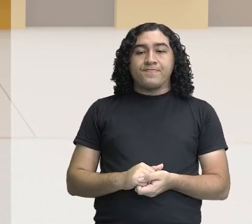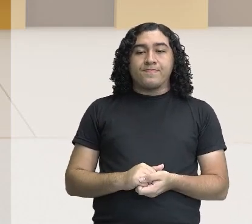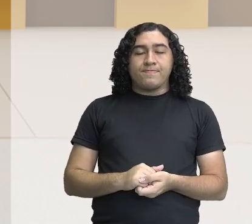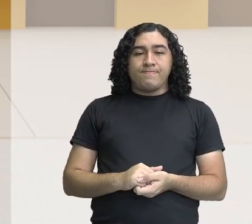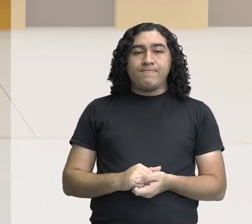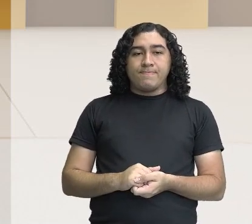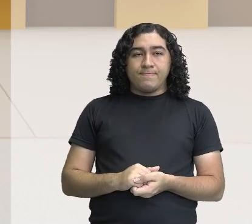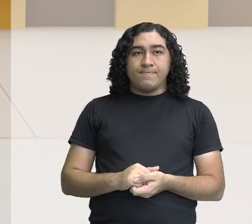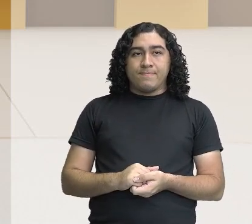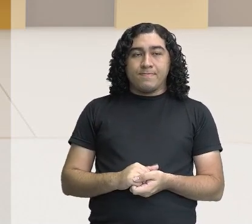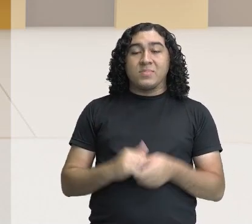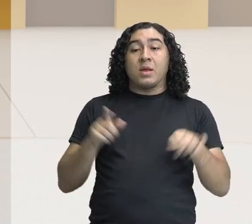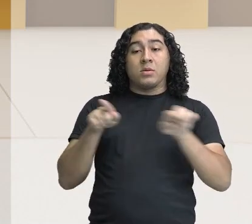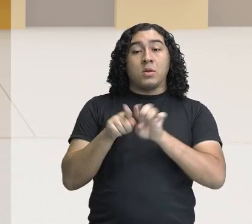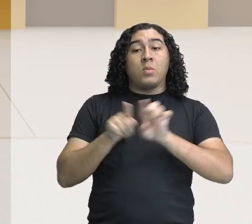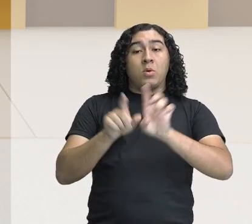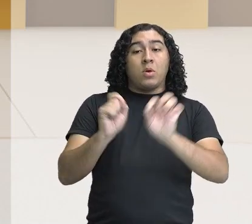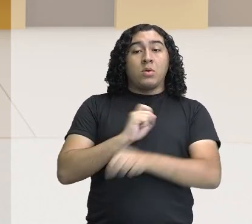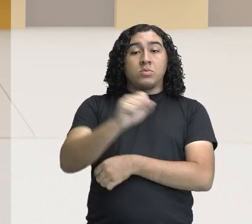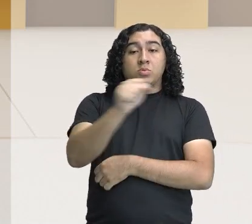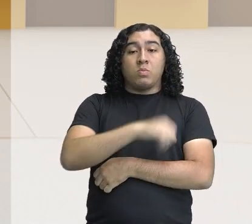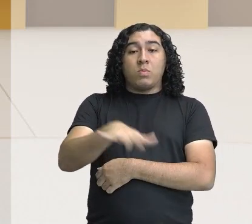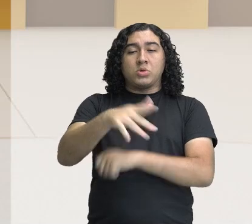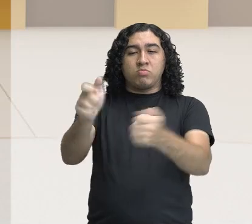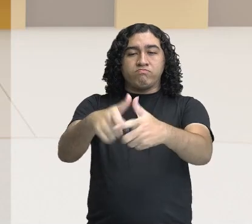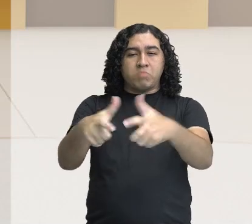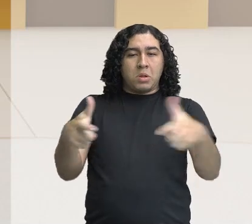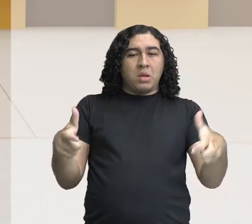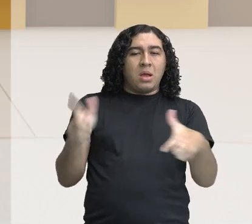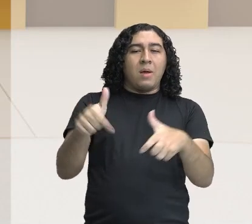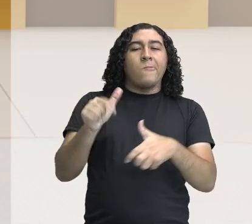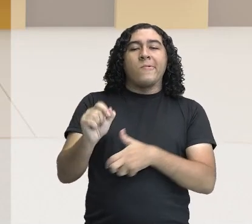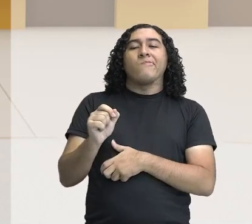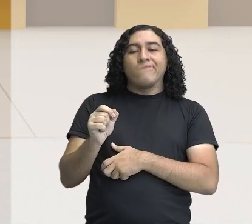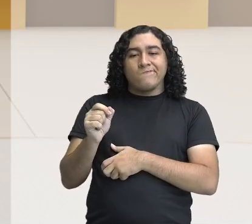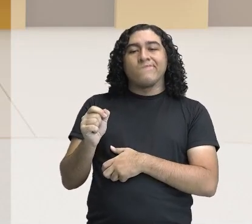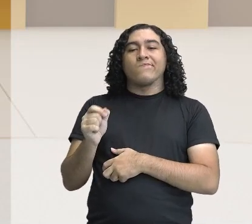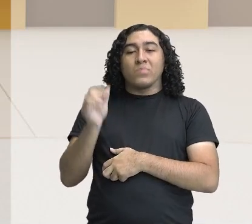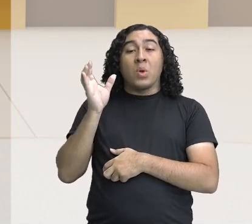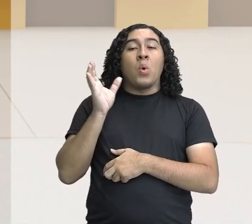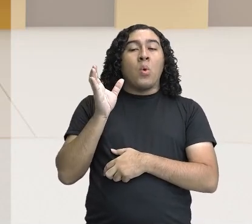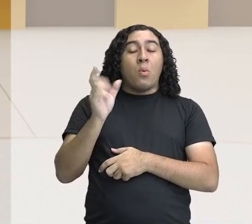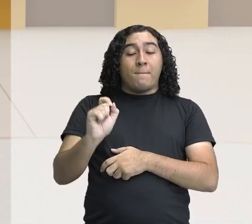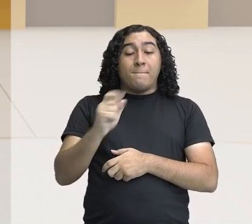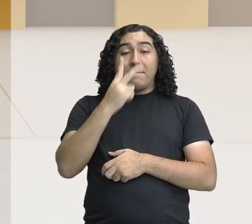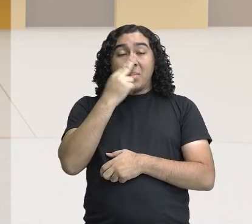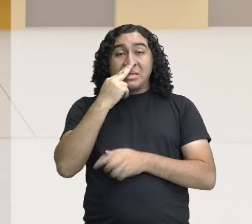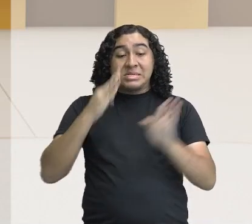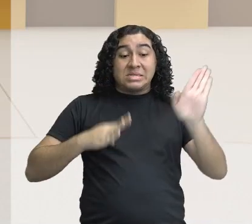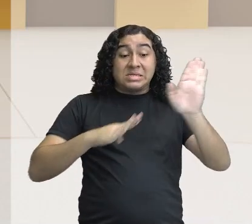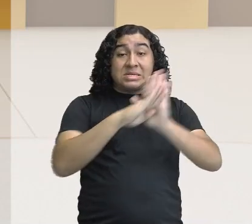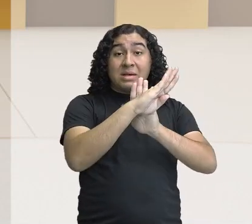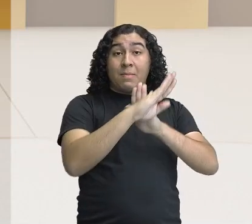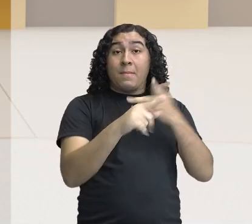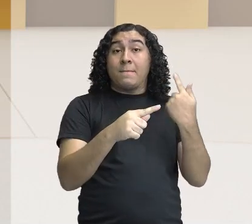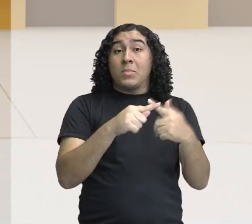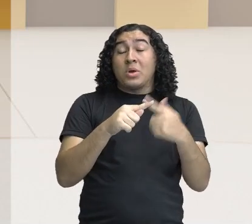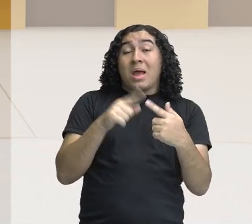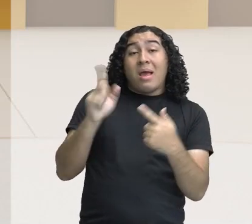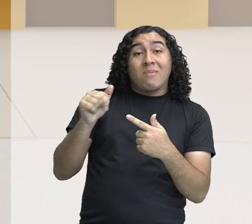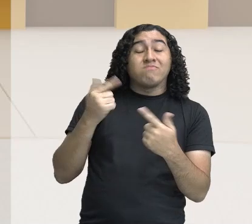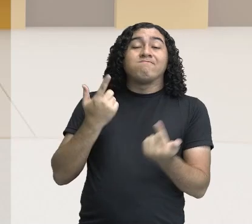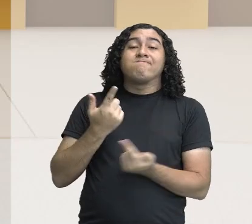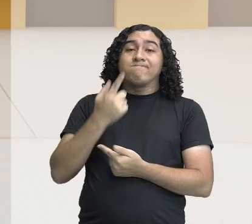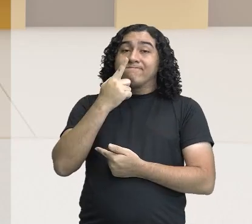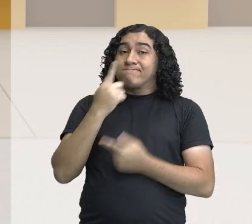assim, o tamanho da área devastada é impressionantemente muito grande, o que é um dado muito preocupante,